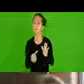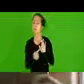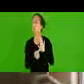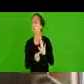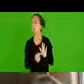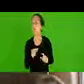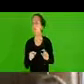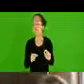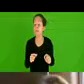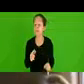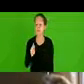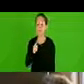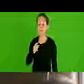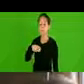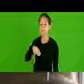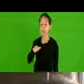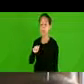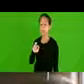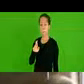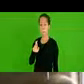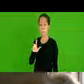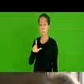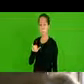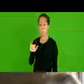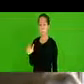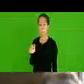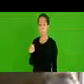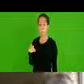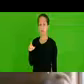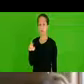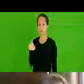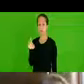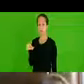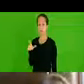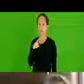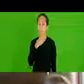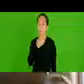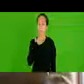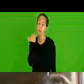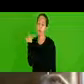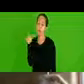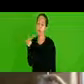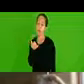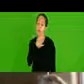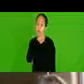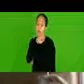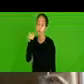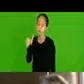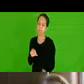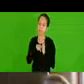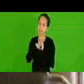nos deixou recentemente, infelizmente, uma grande pesquisadora no campo da